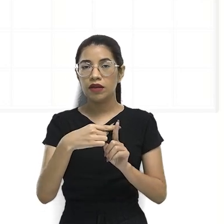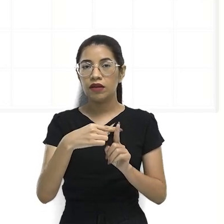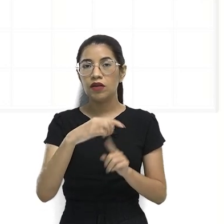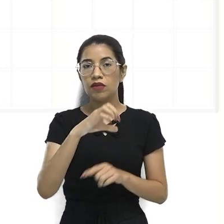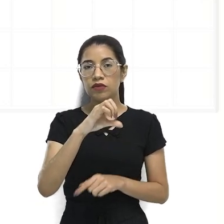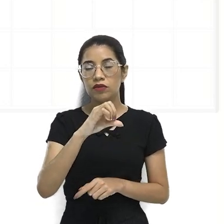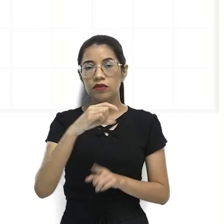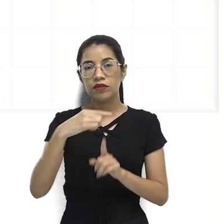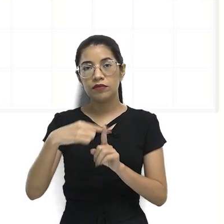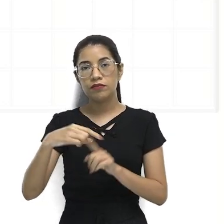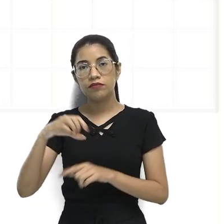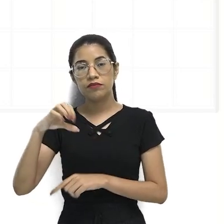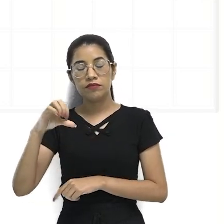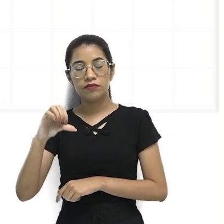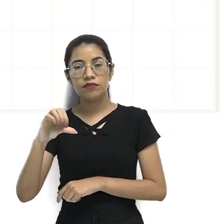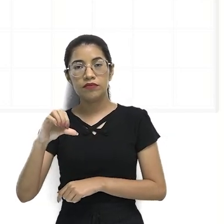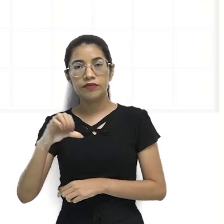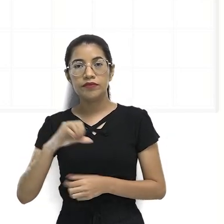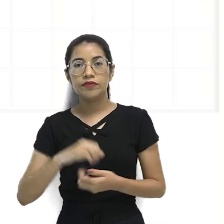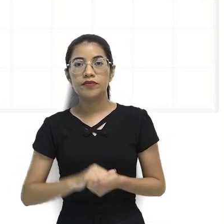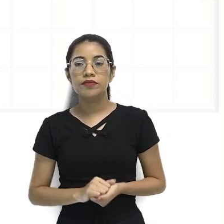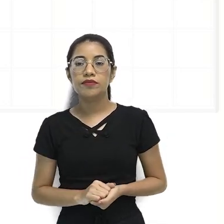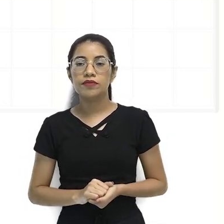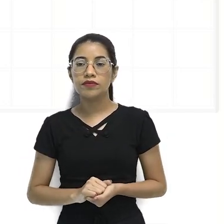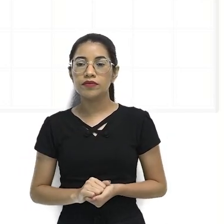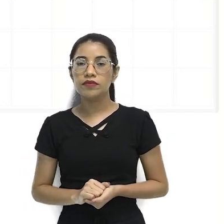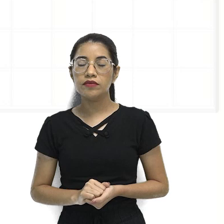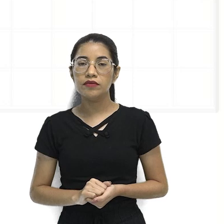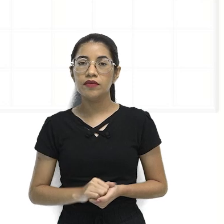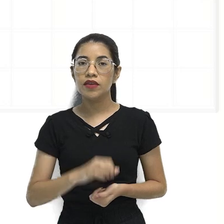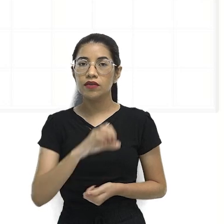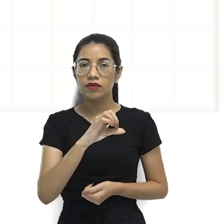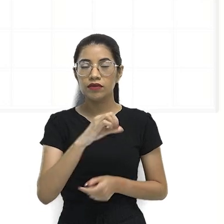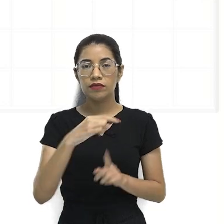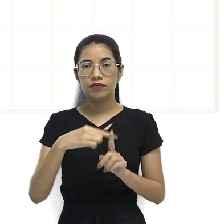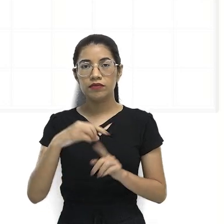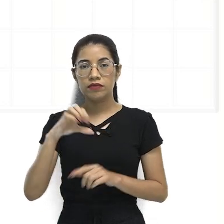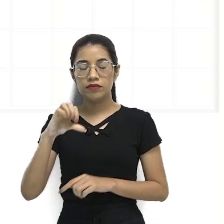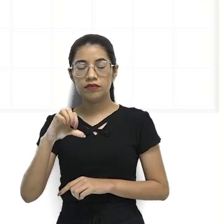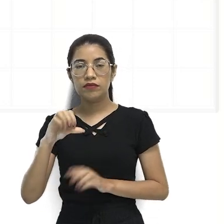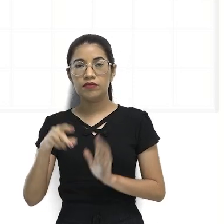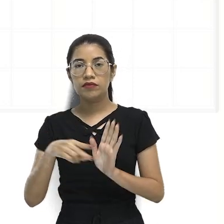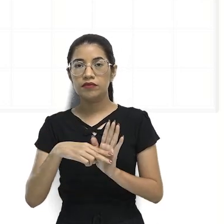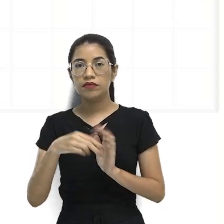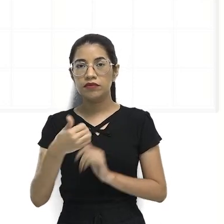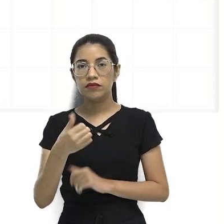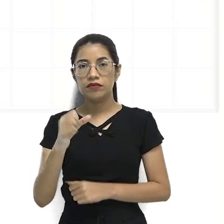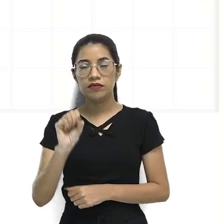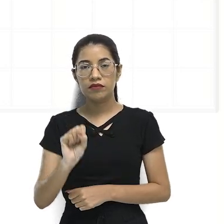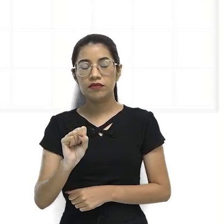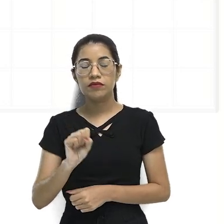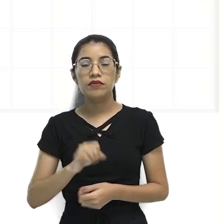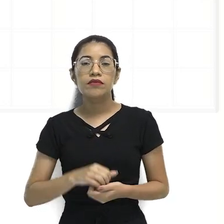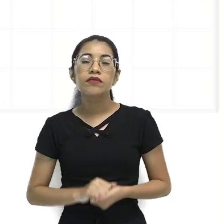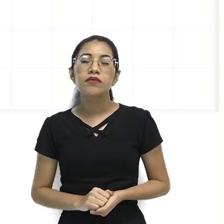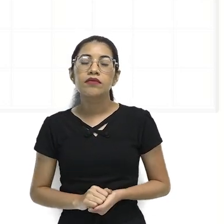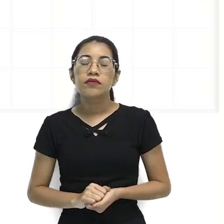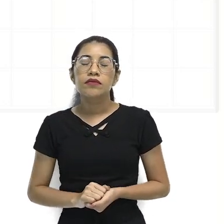mais 9, que é a indicação que ele está dando aqui, né? Então 9 mais 9 é igual a 18.